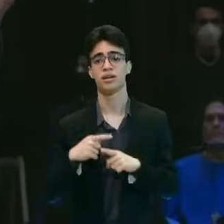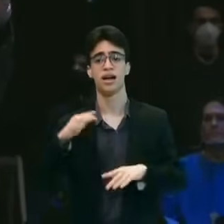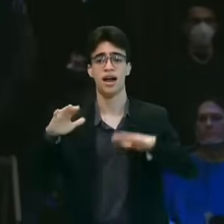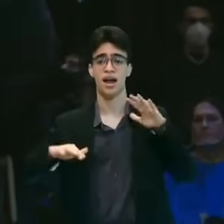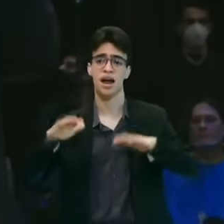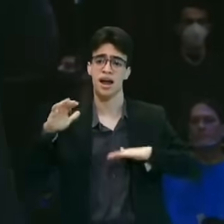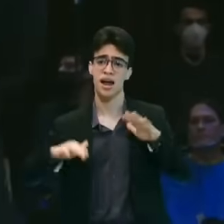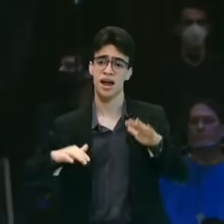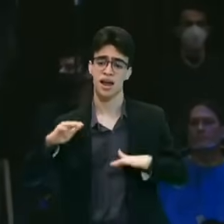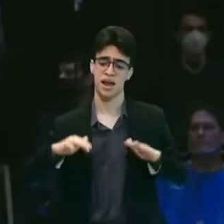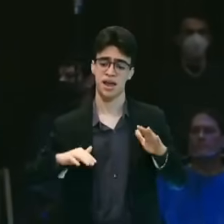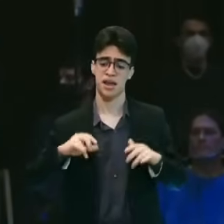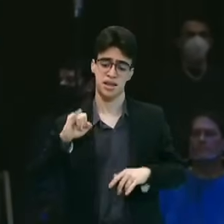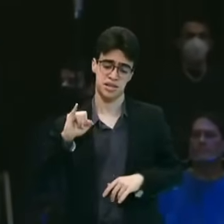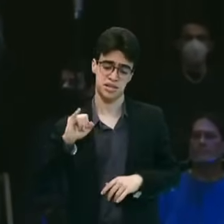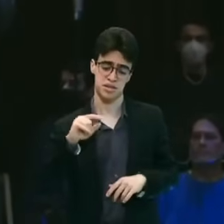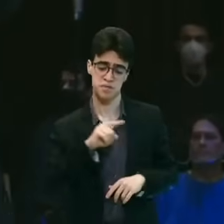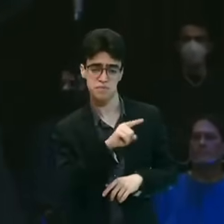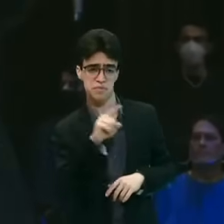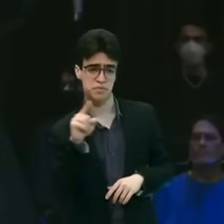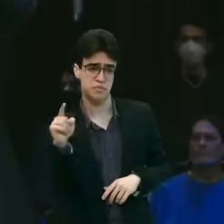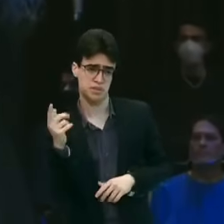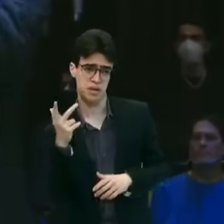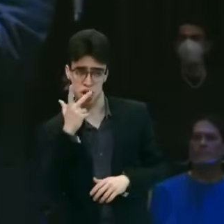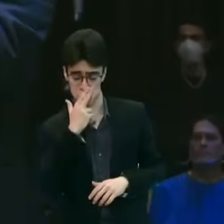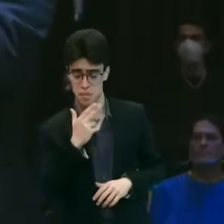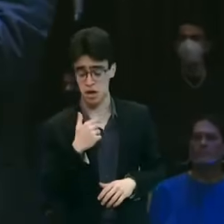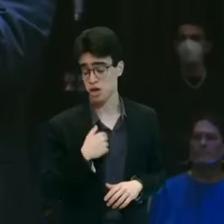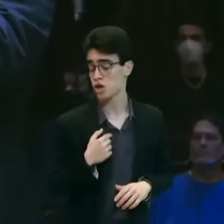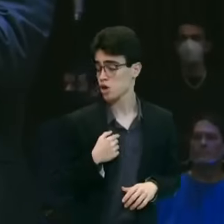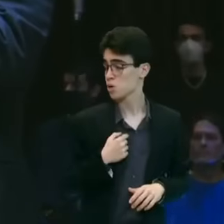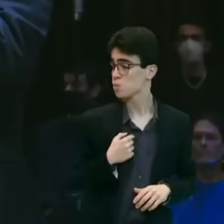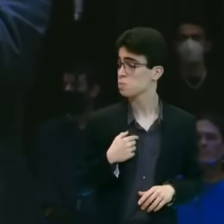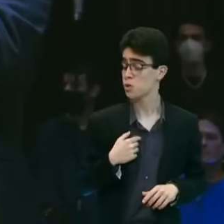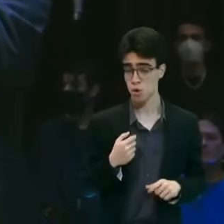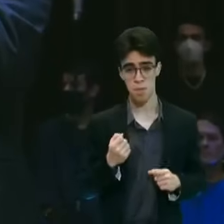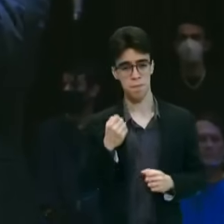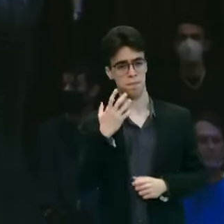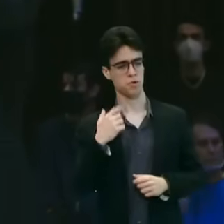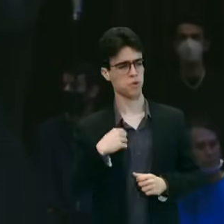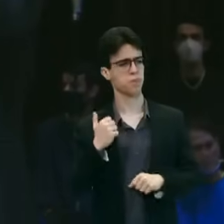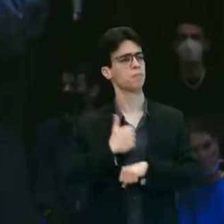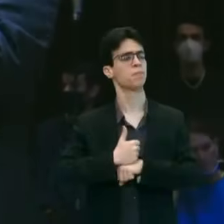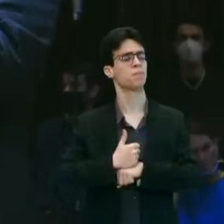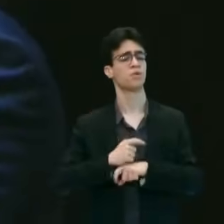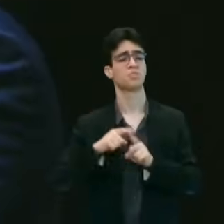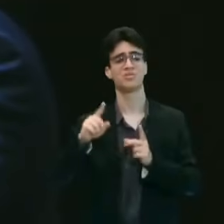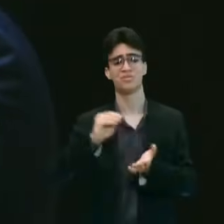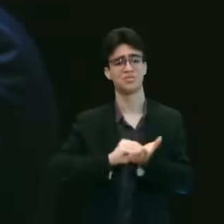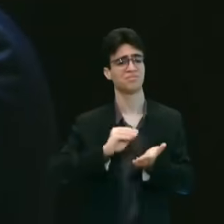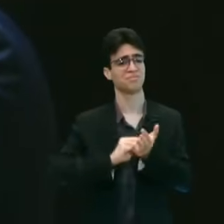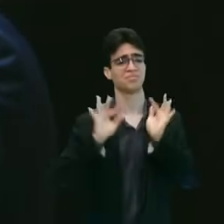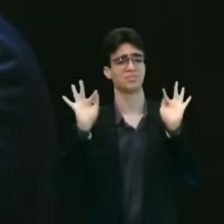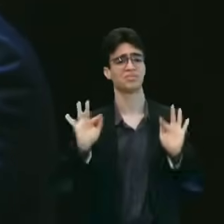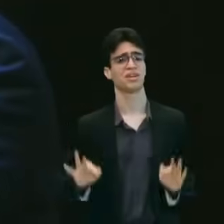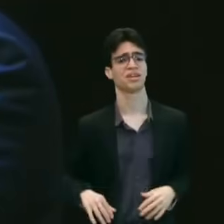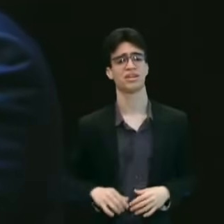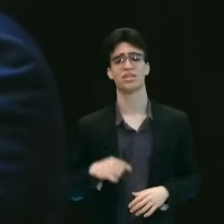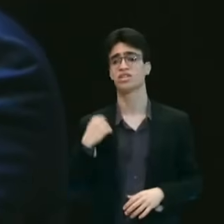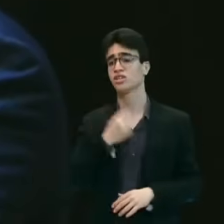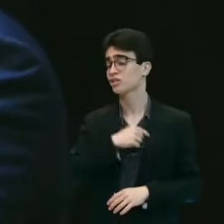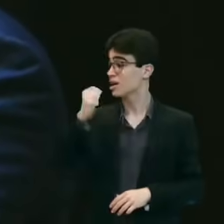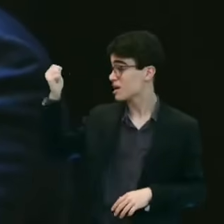olha, até, quem sabe você tem razão em algumas coisas, mas você não está feliz, a gente precisa da graça